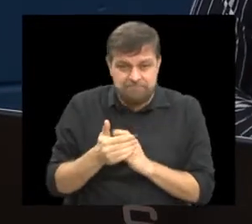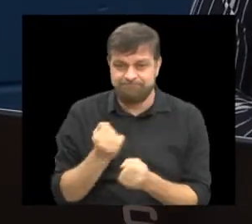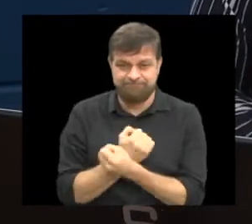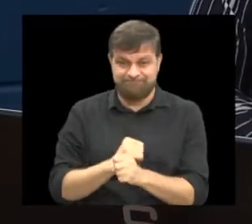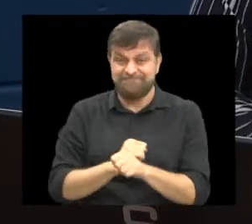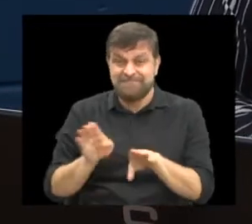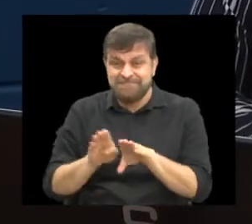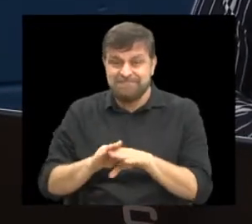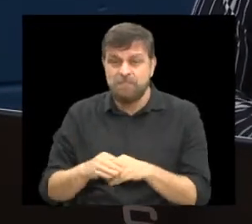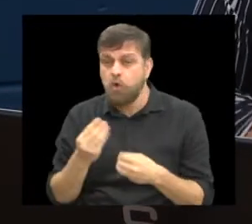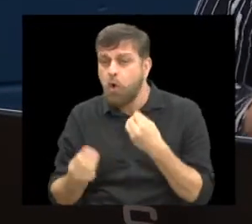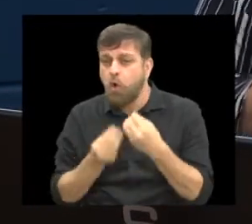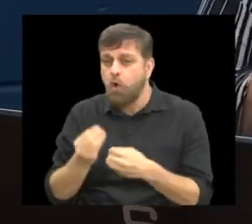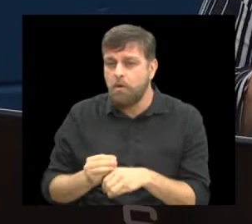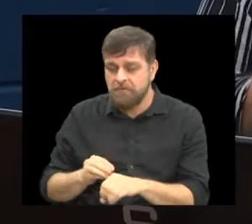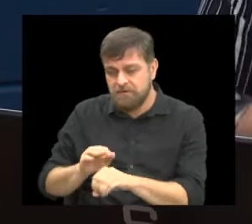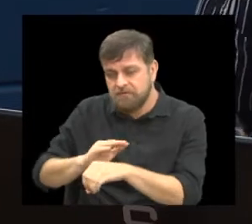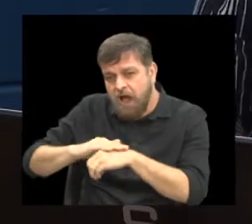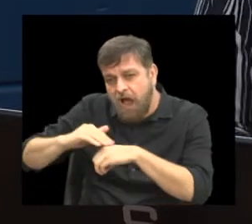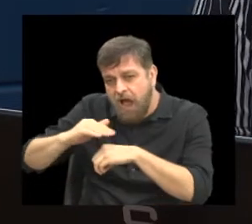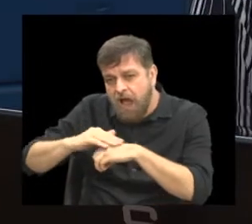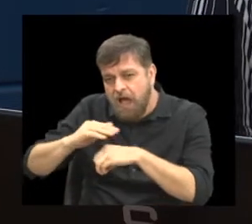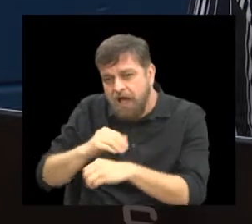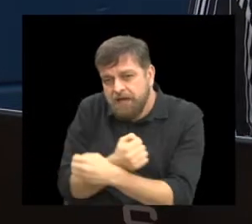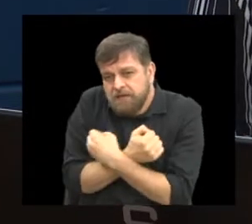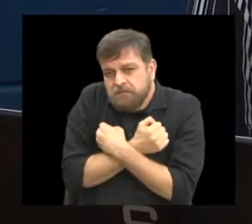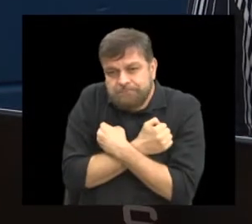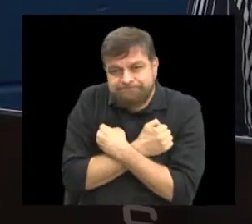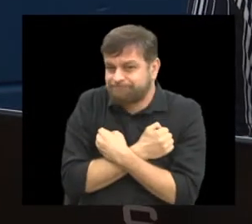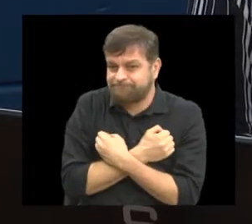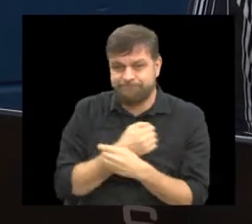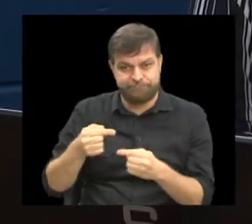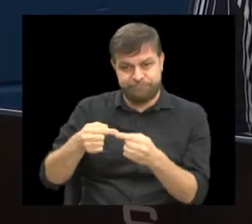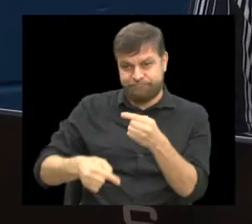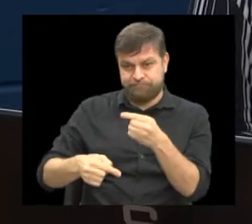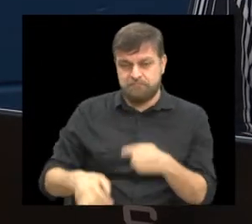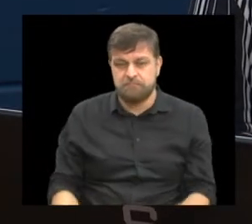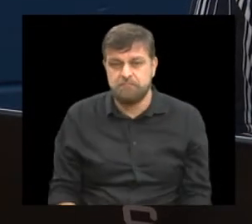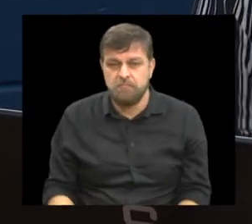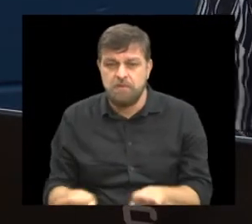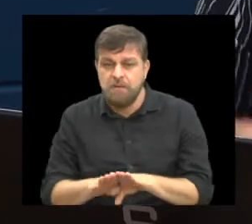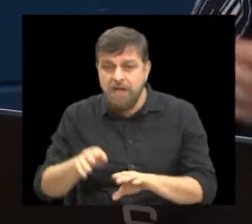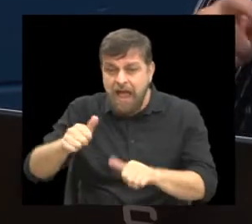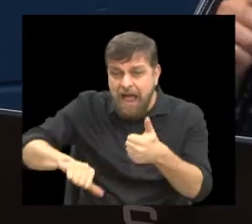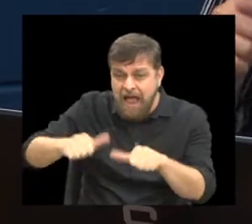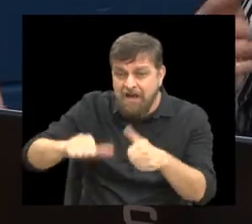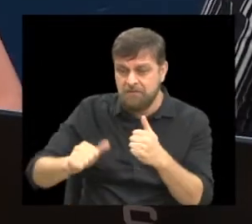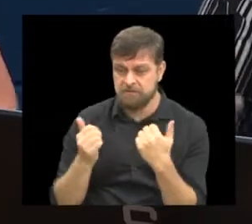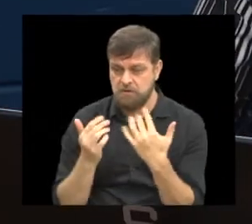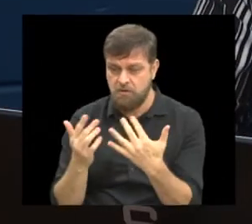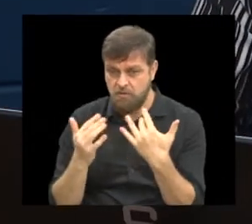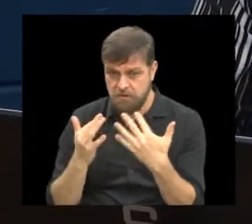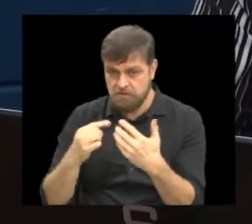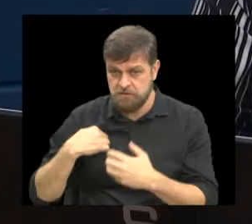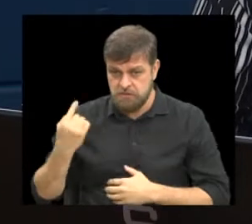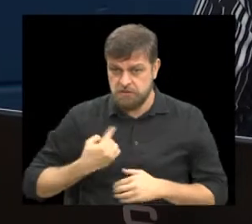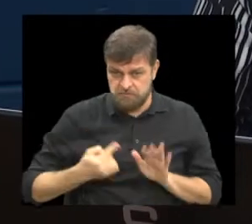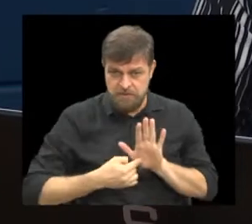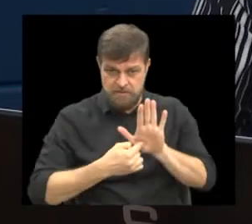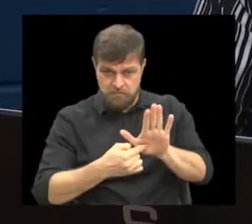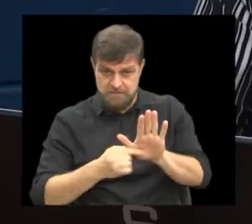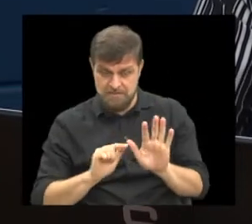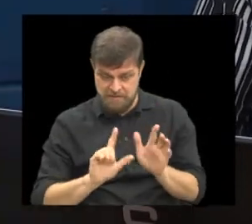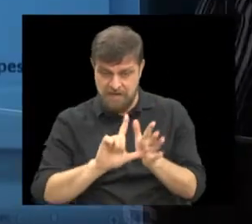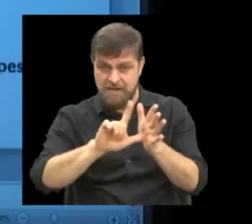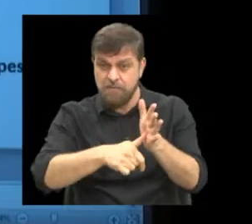toque físico. Isso aí. A avaliação de um autista ela é clínica, nós vamos falar na tela lá na